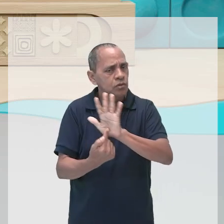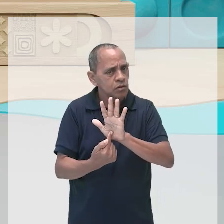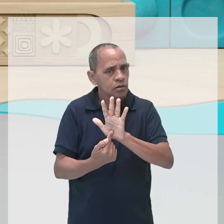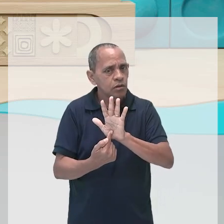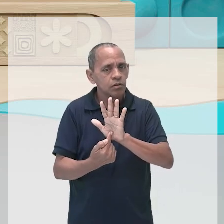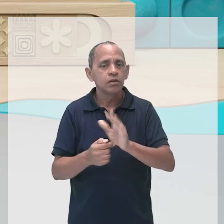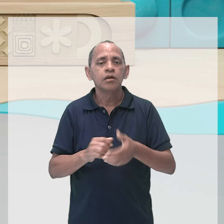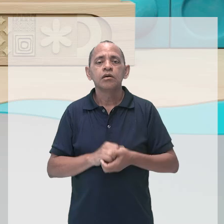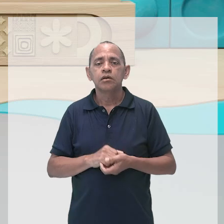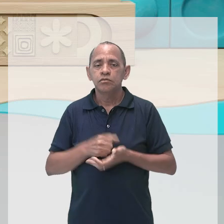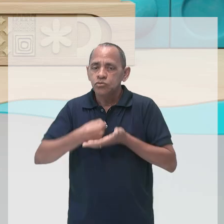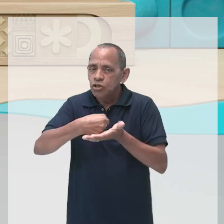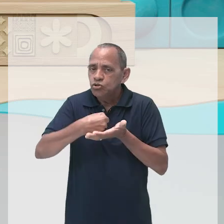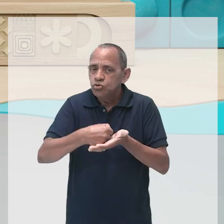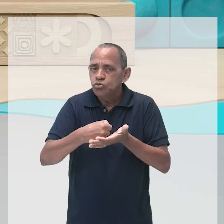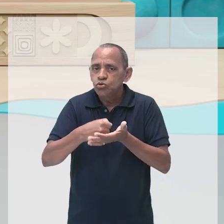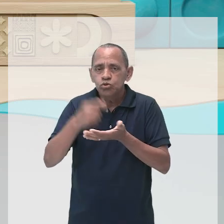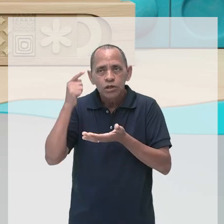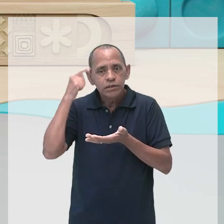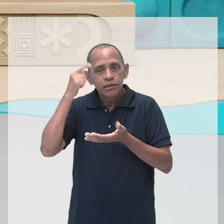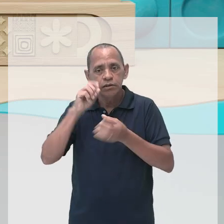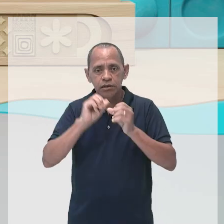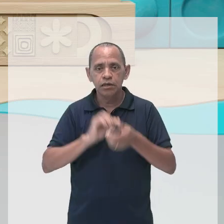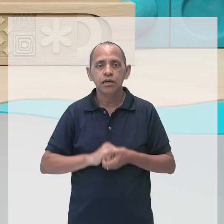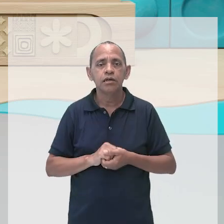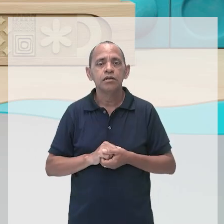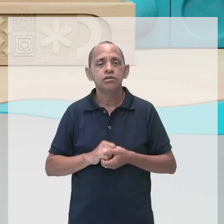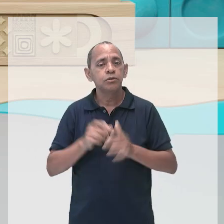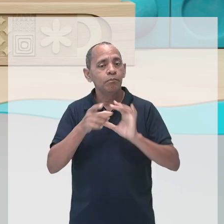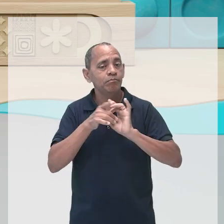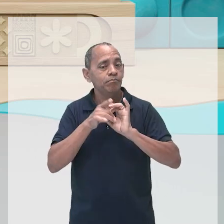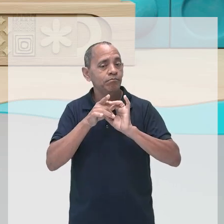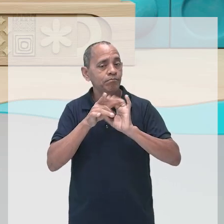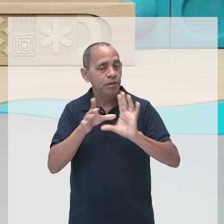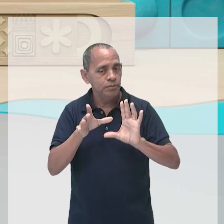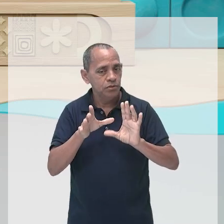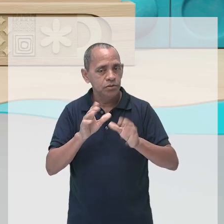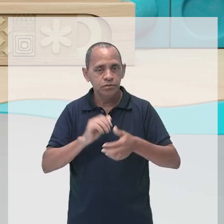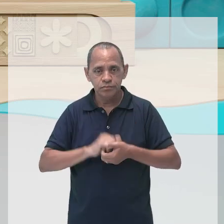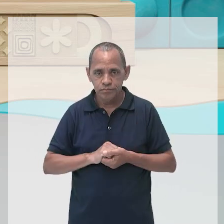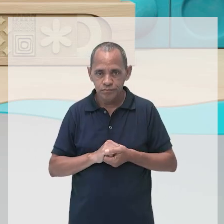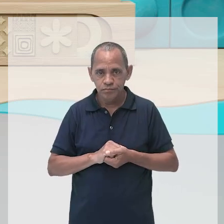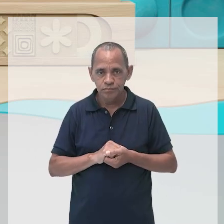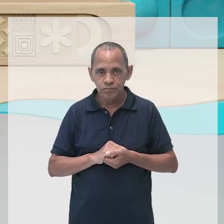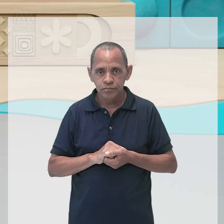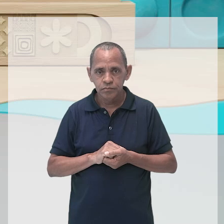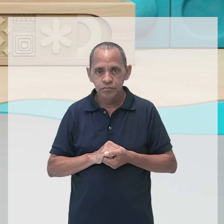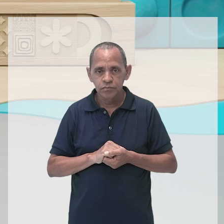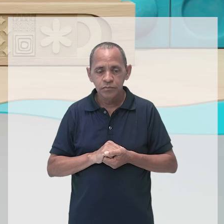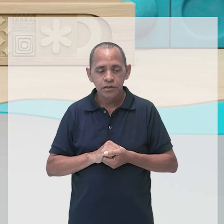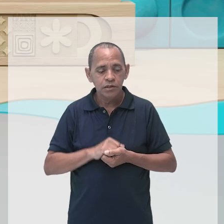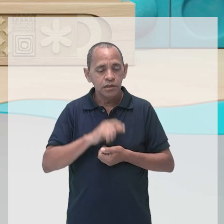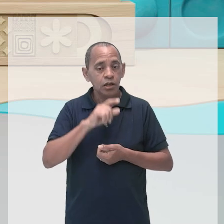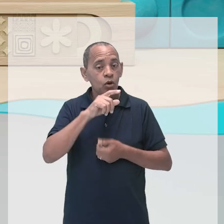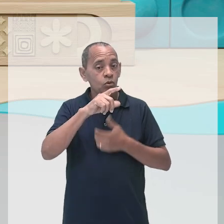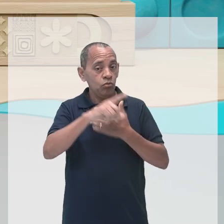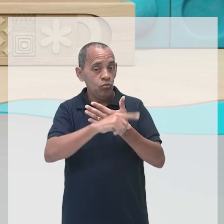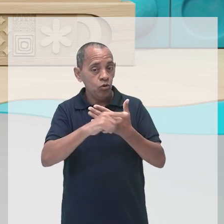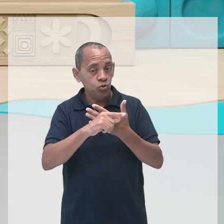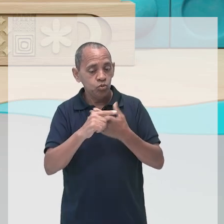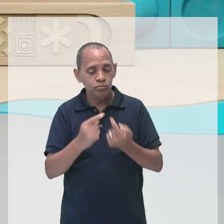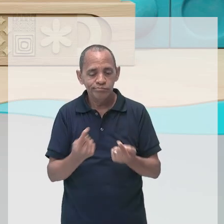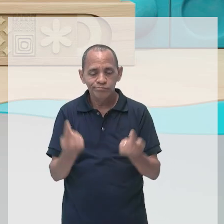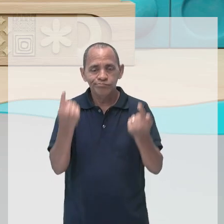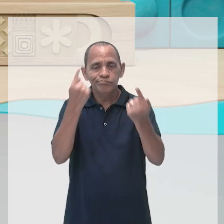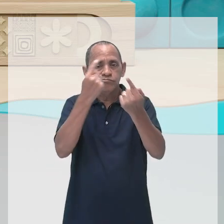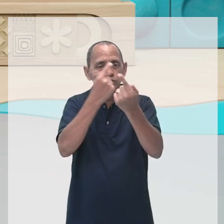de concessão, ok? Perceba que, ao passo que ele é contrário à redução,